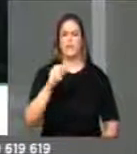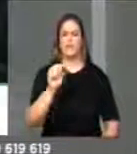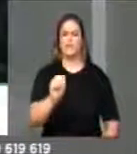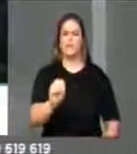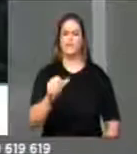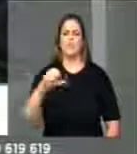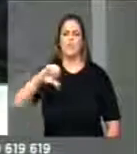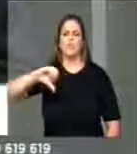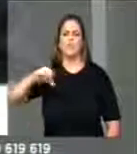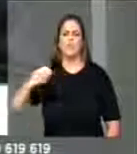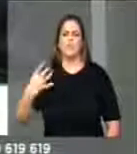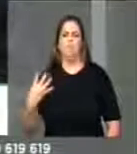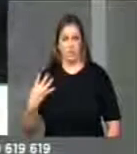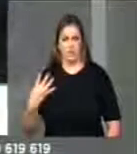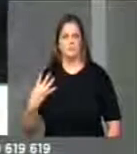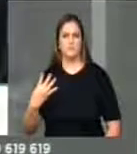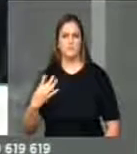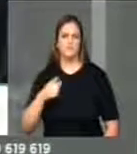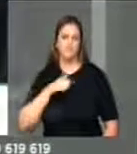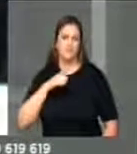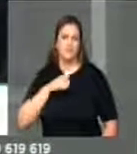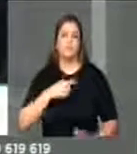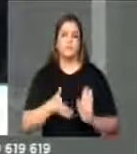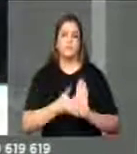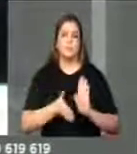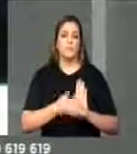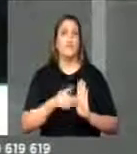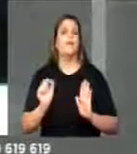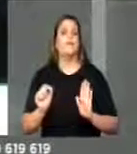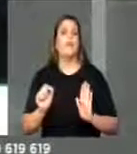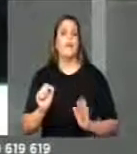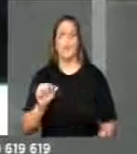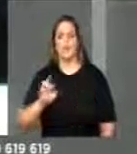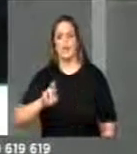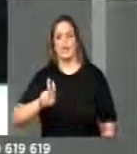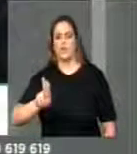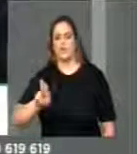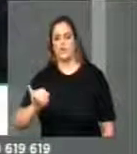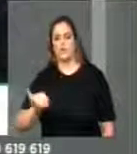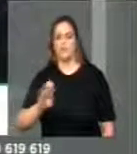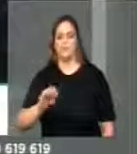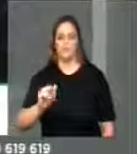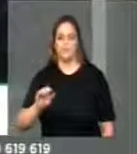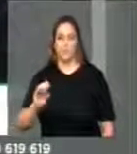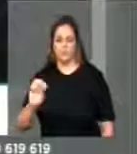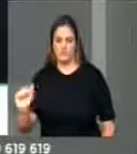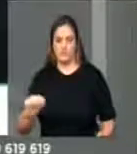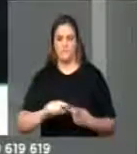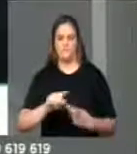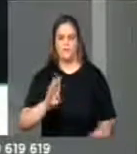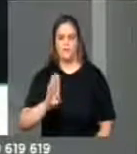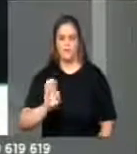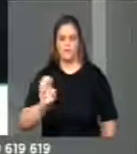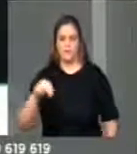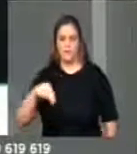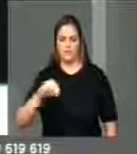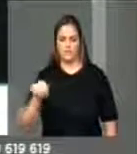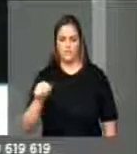1894, através de proposta de Rui Barbosa, Benjamin Constant e tantos